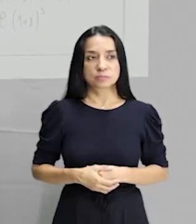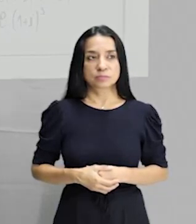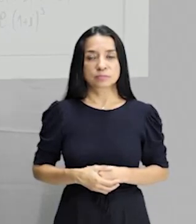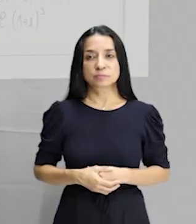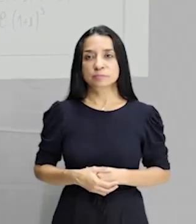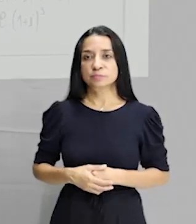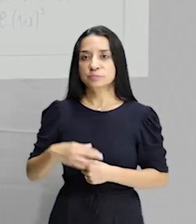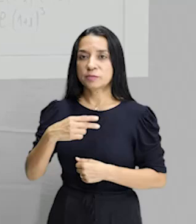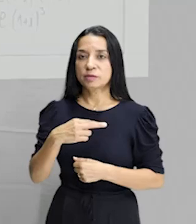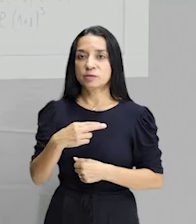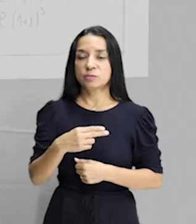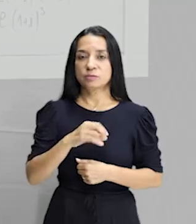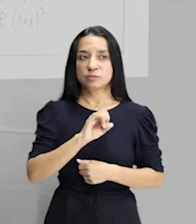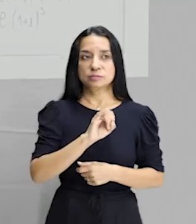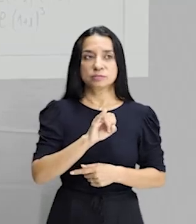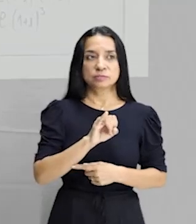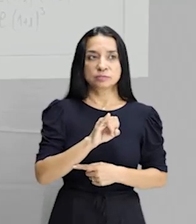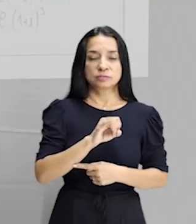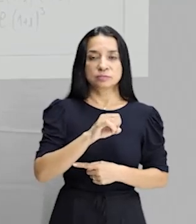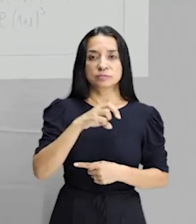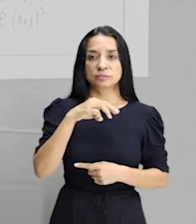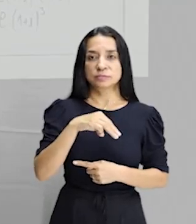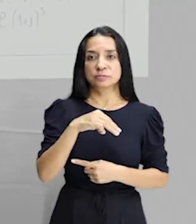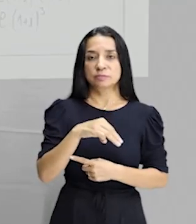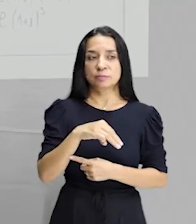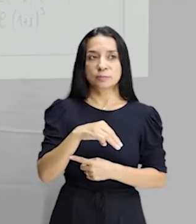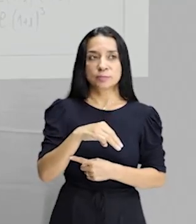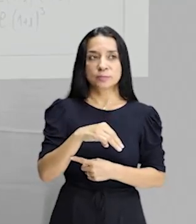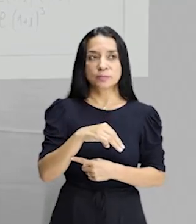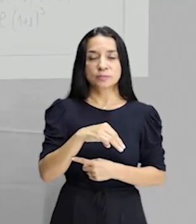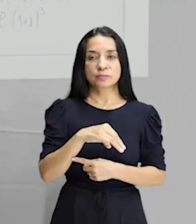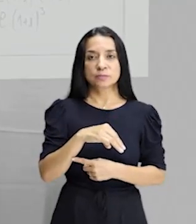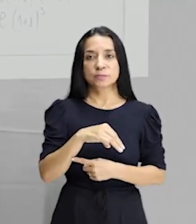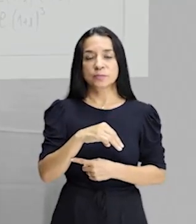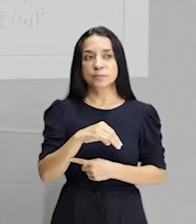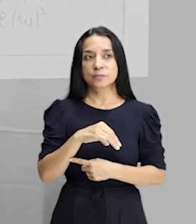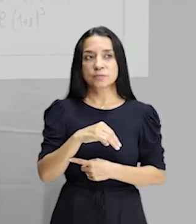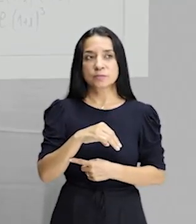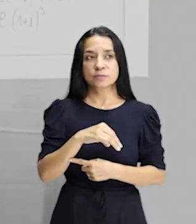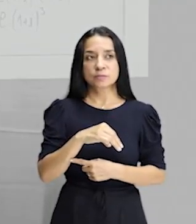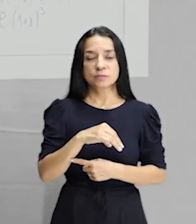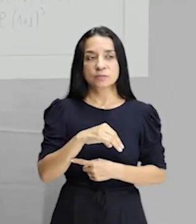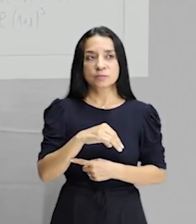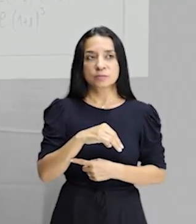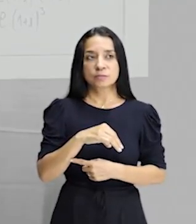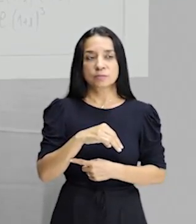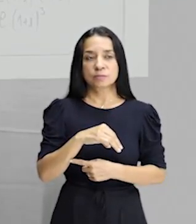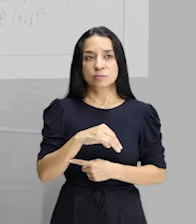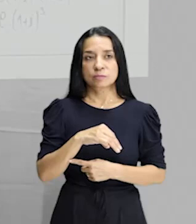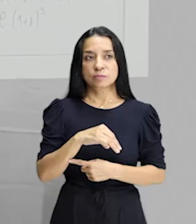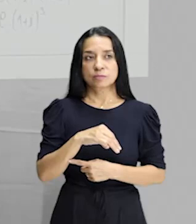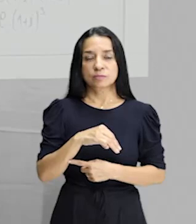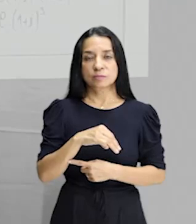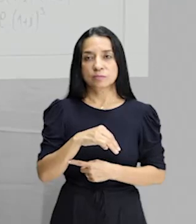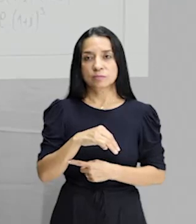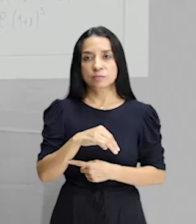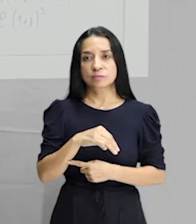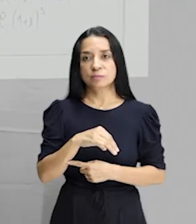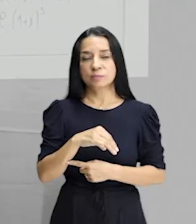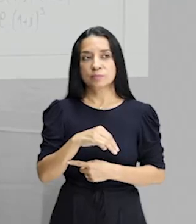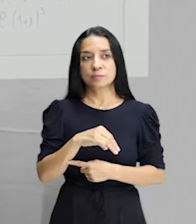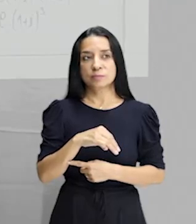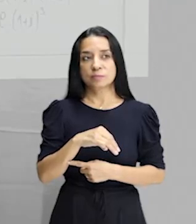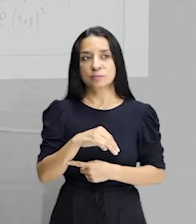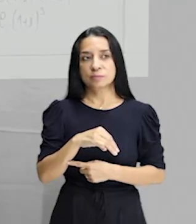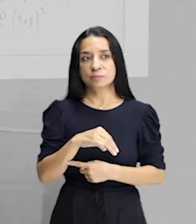vai ser igual j o m que é o montante montante vai ser igual